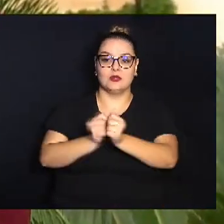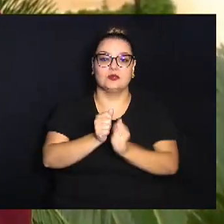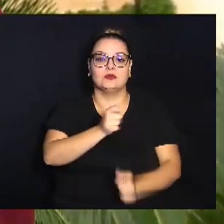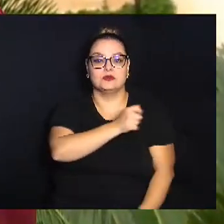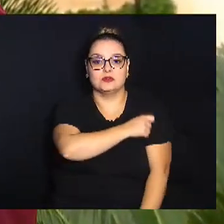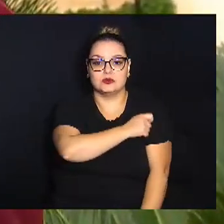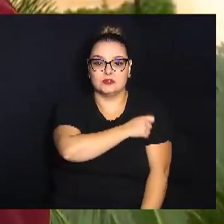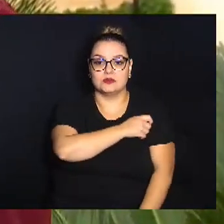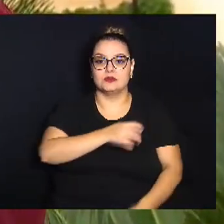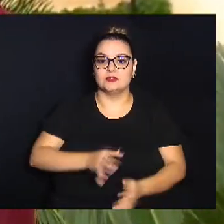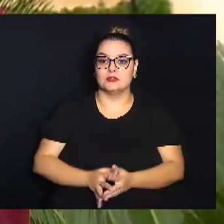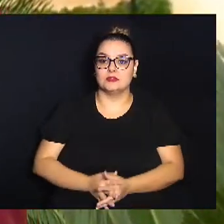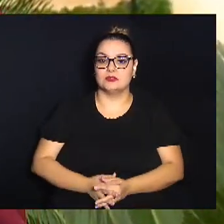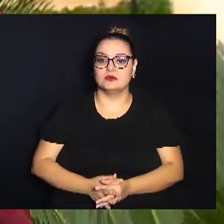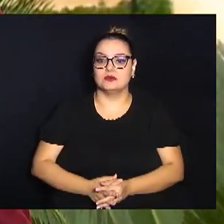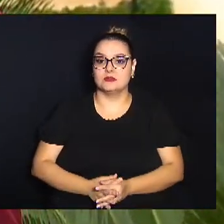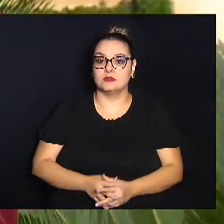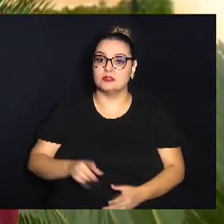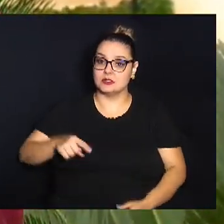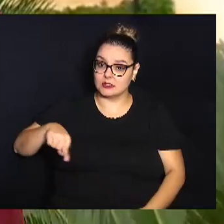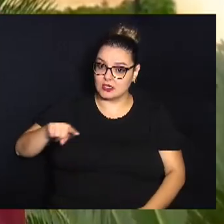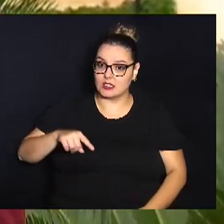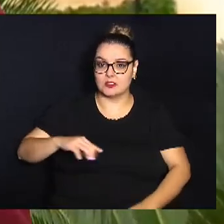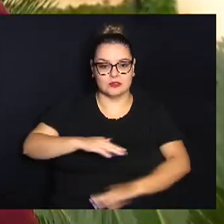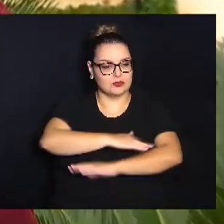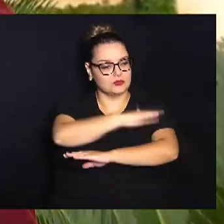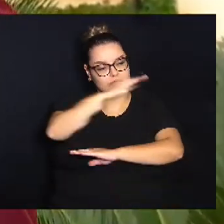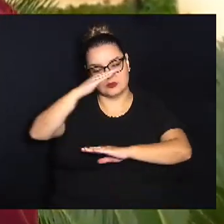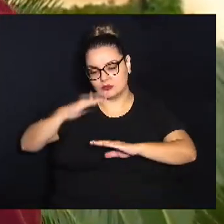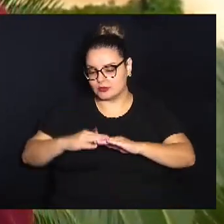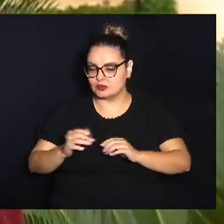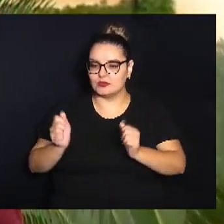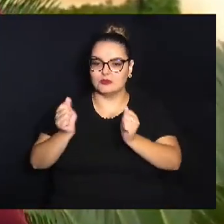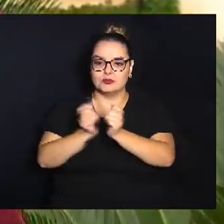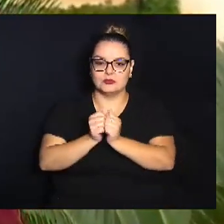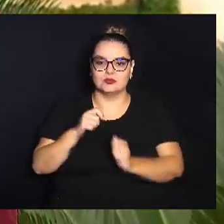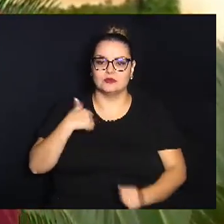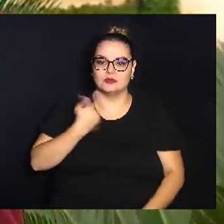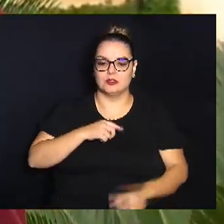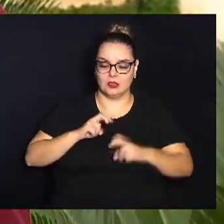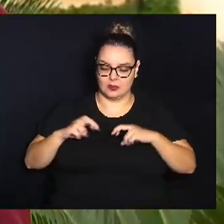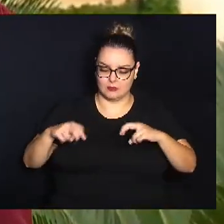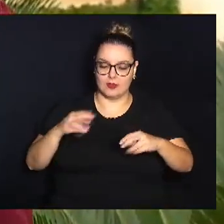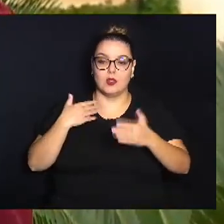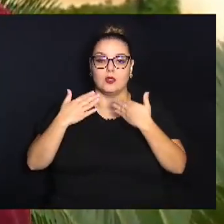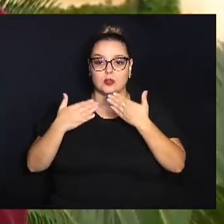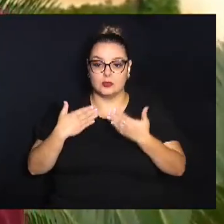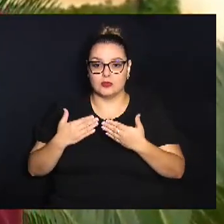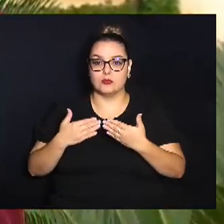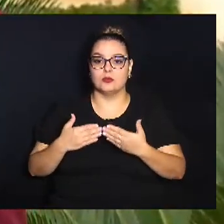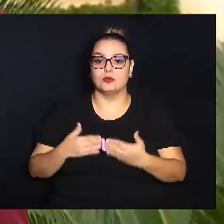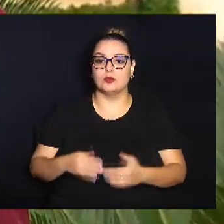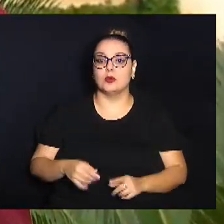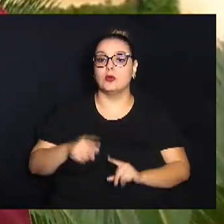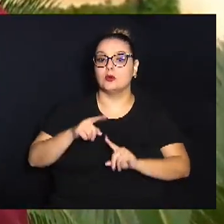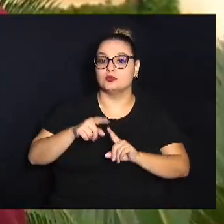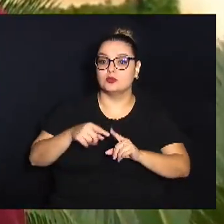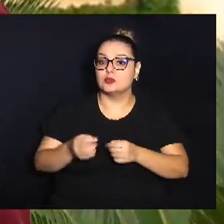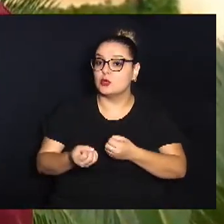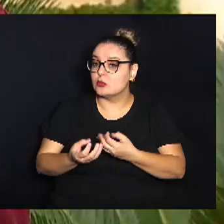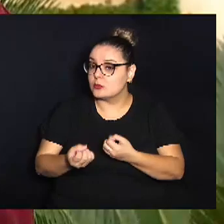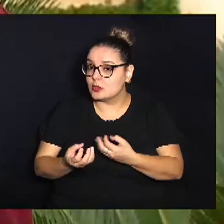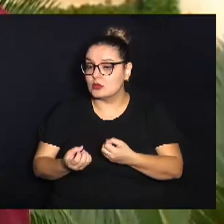verdade, e eles estão aqui, vão passar o dia conosco. A gente também tem rodada de conversa, exatamente para passar o tipo de informação assim